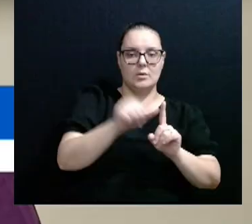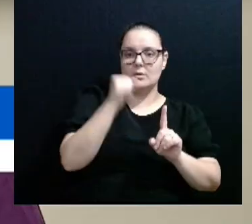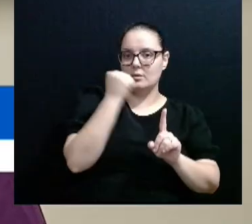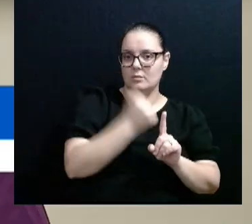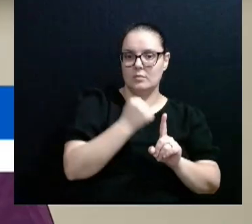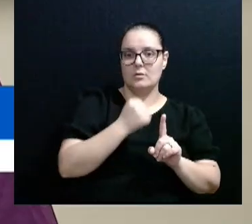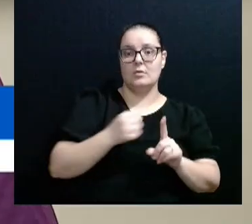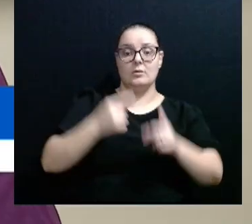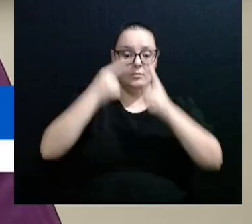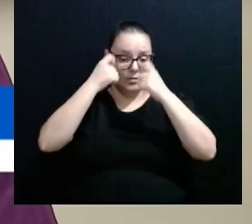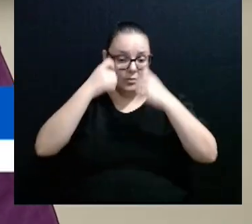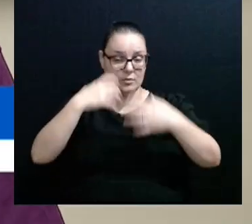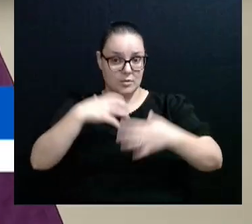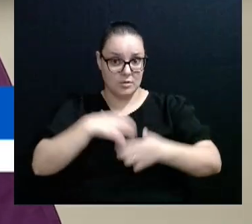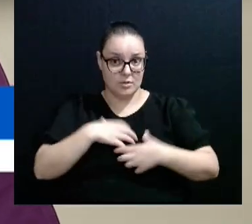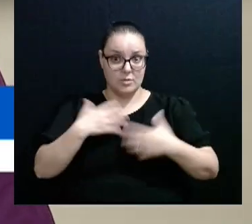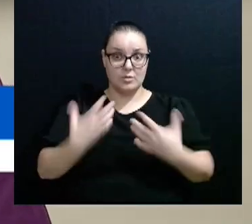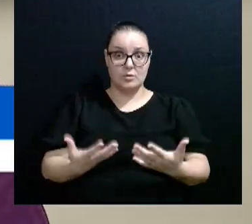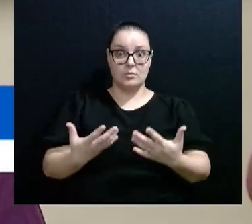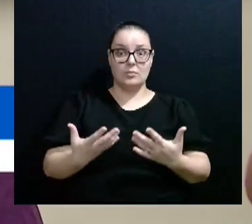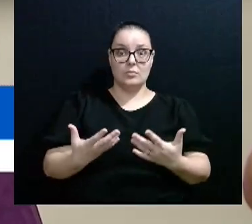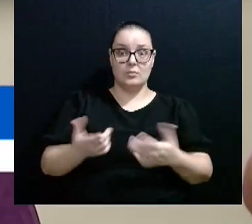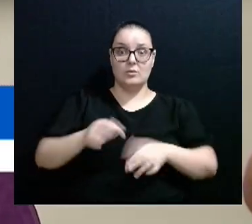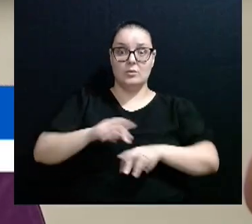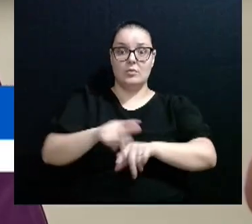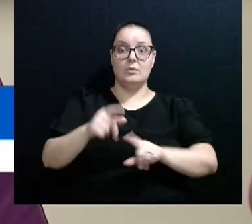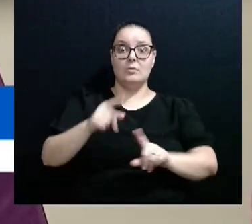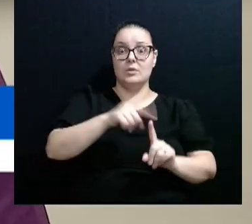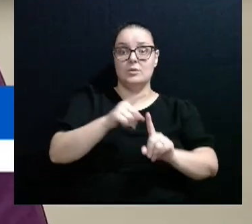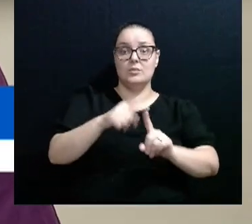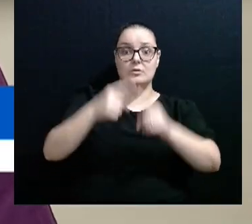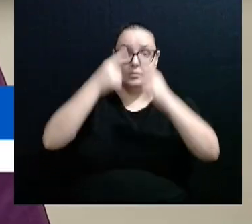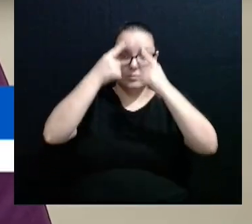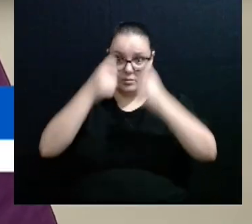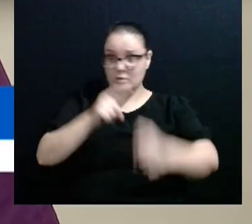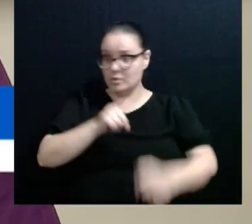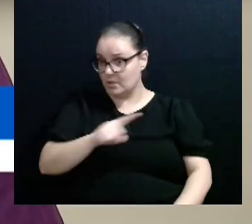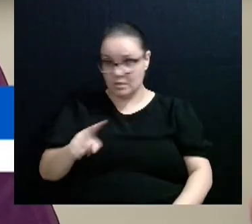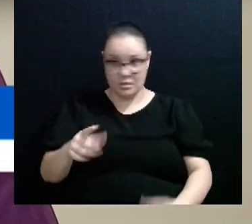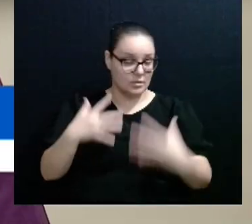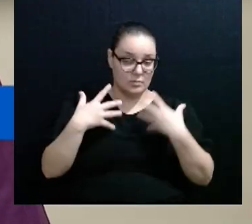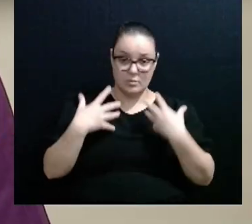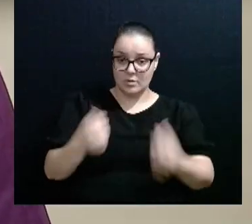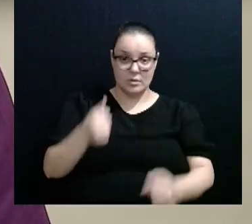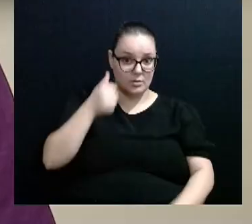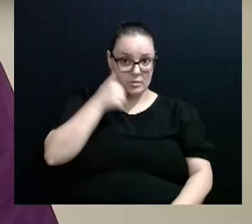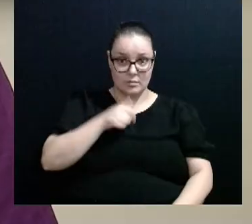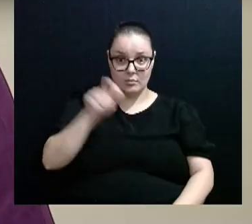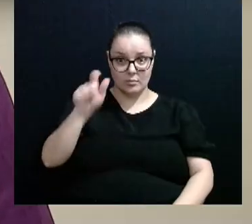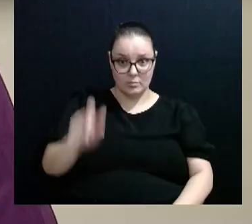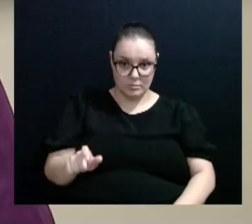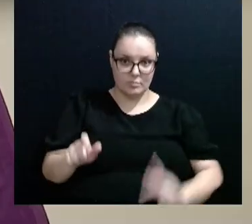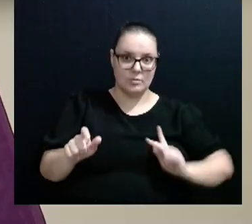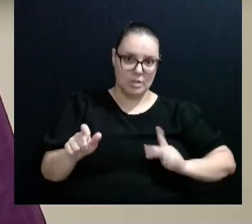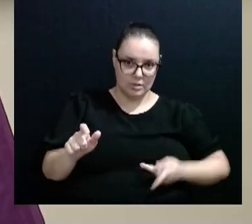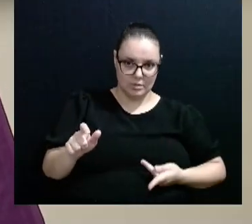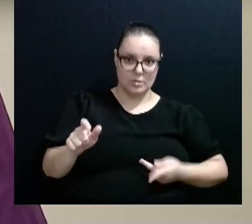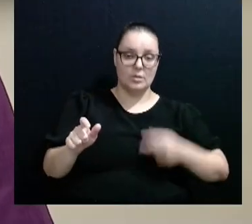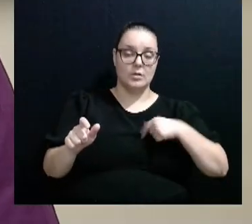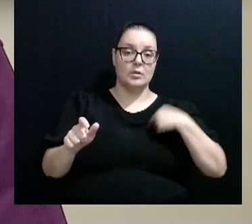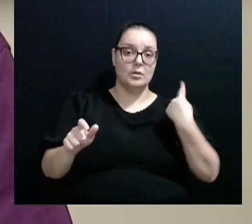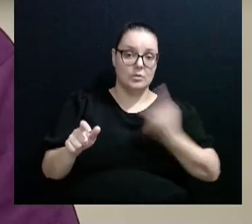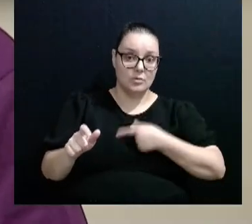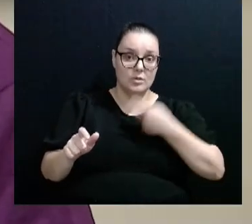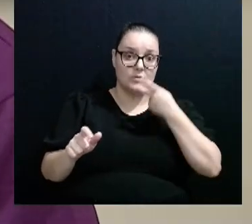falando de vários tipos de violências que não respeitam a mulher como ser humano. E a gente está falando de humanidade. Se a gente quer uma